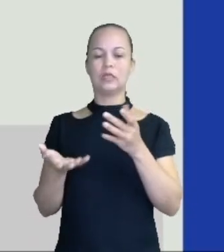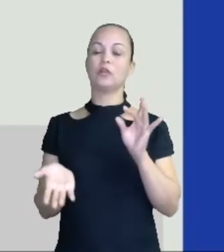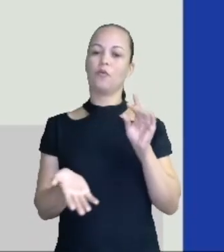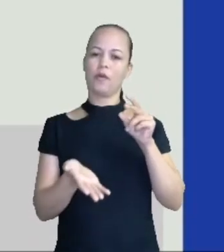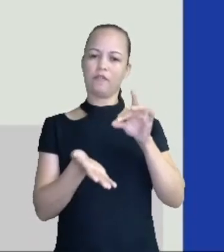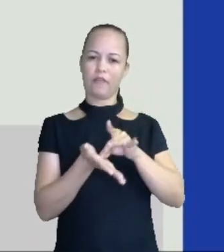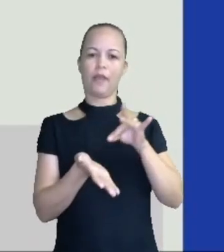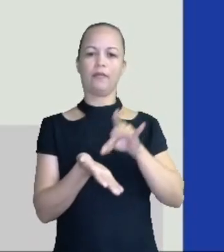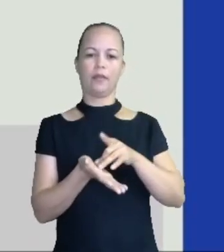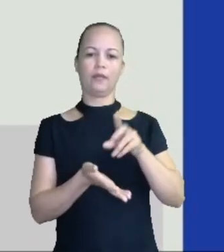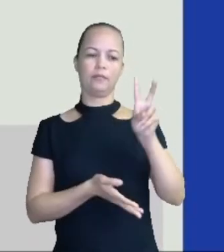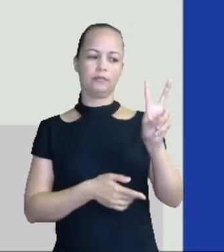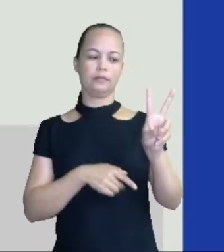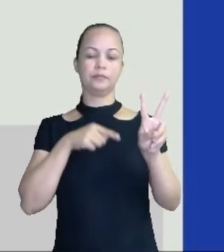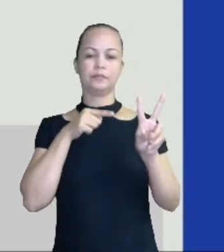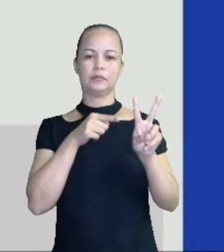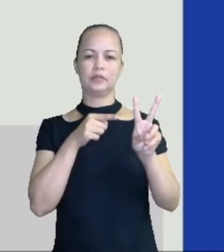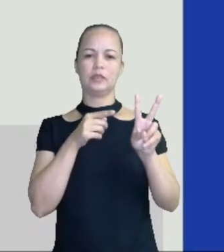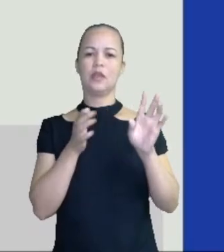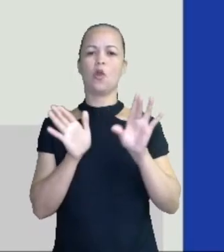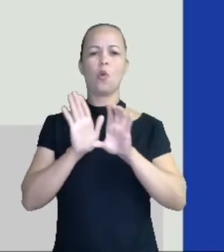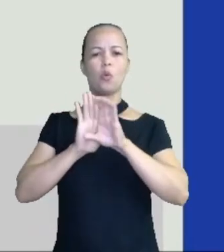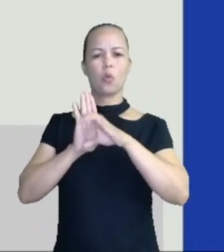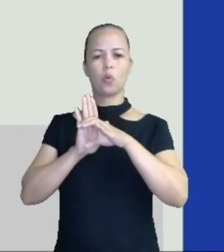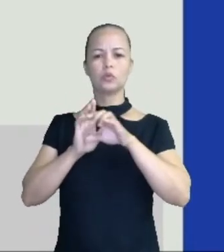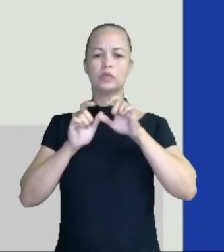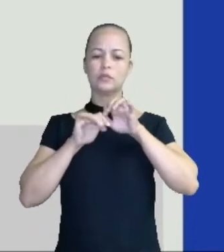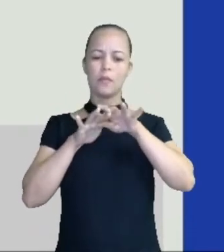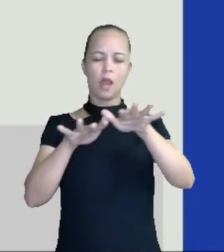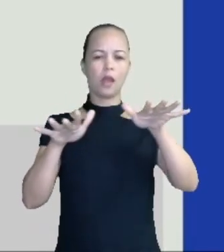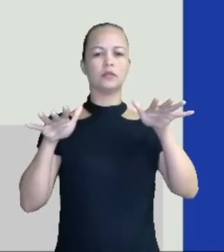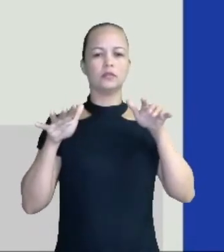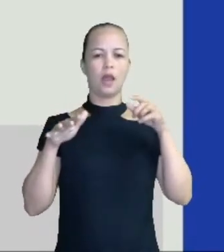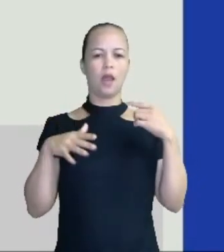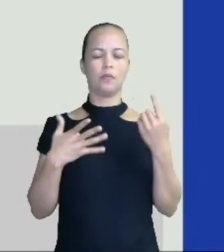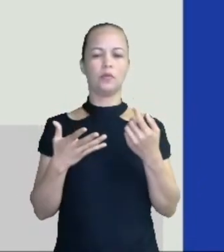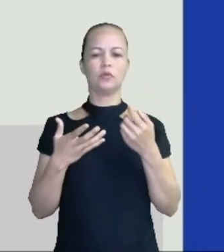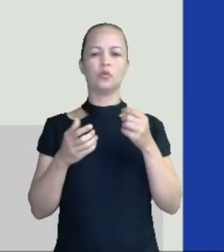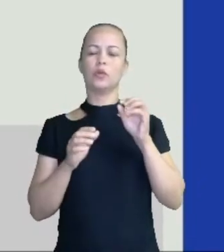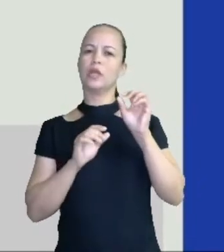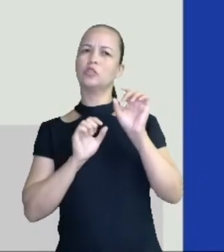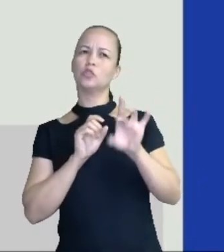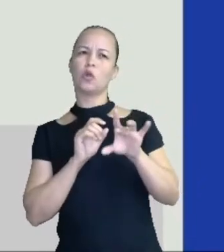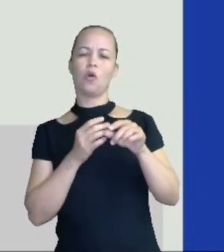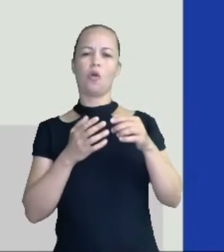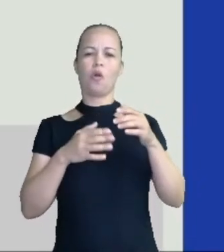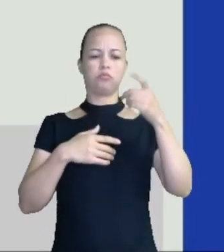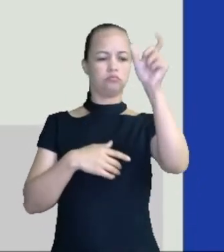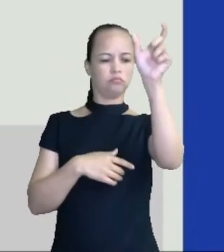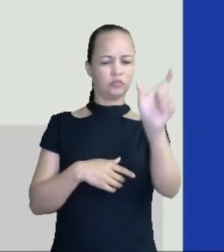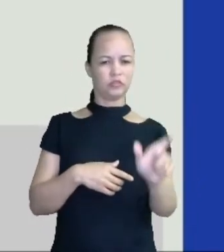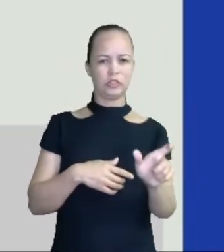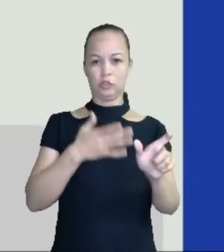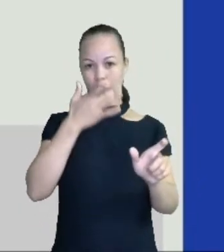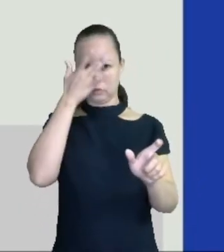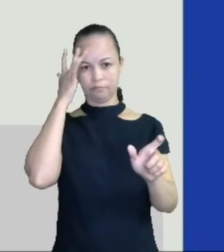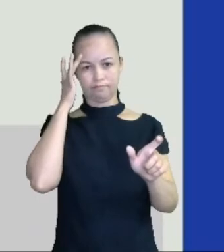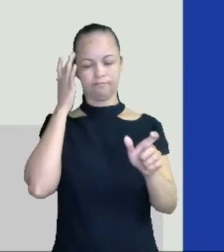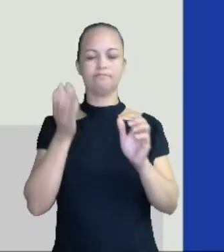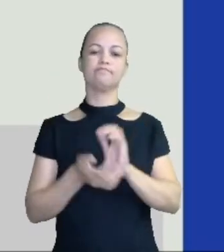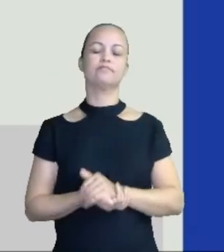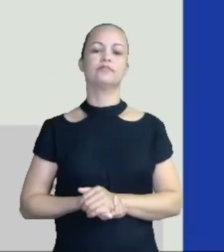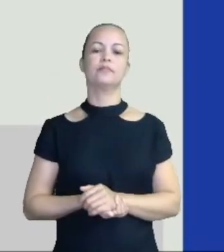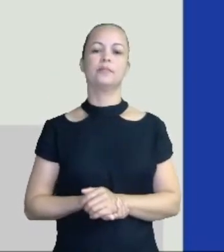não é verdade? Porque, de fato, o conceito de saúde ele é muito mais amplo do que apenas considerar o aspecto físico das